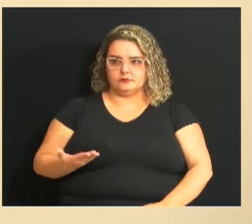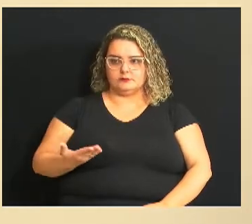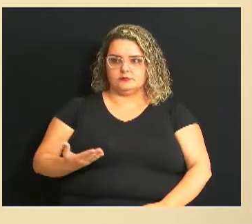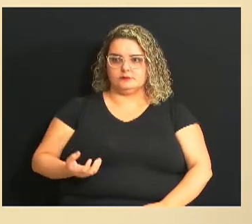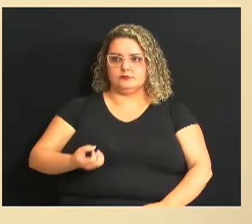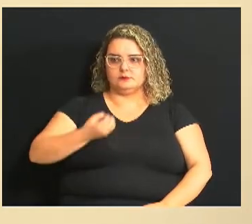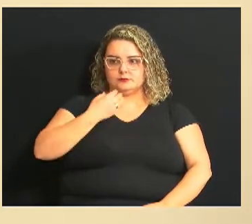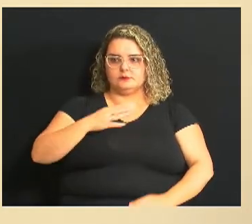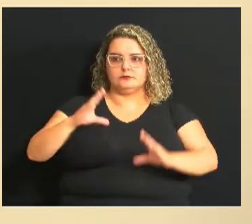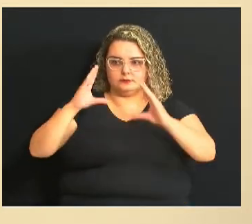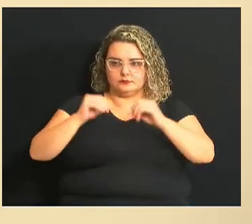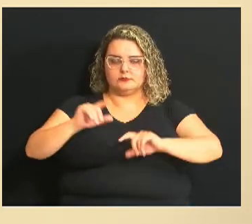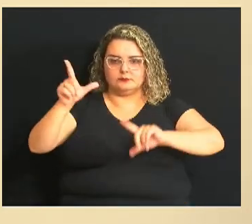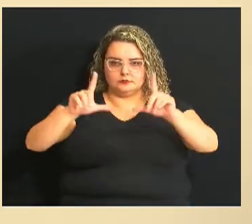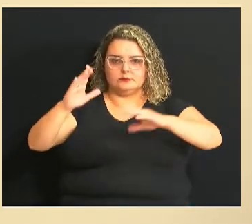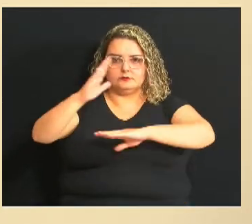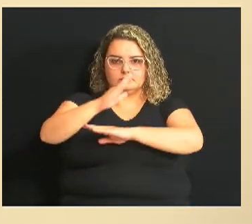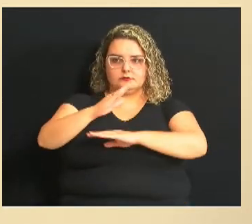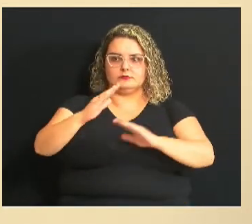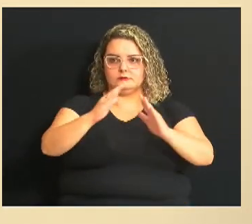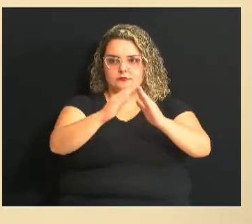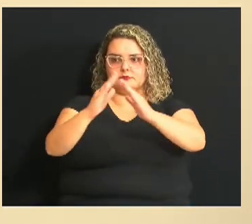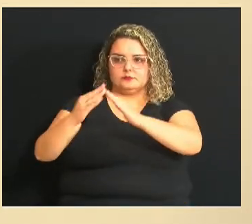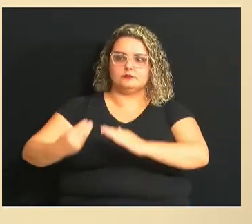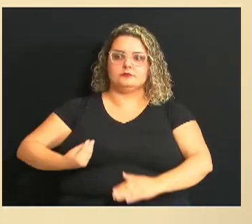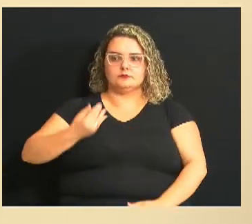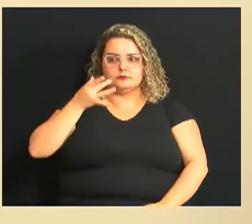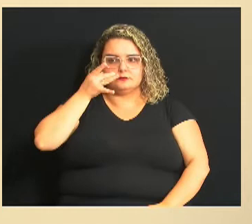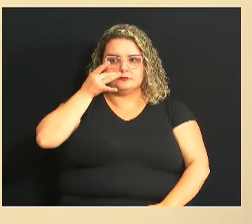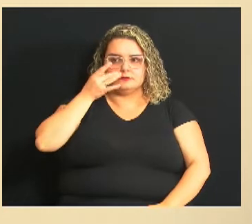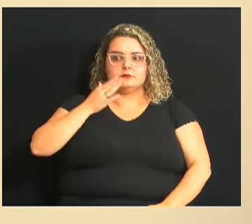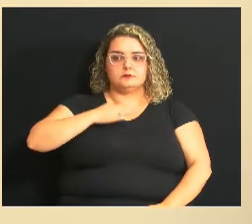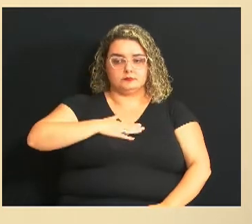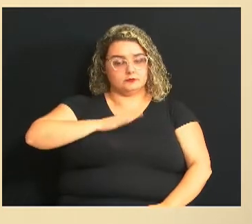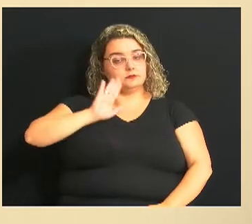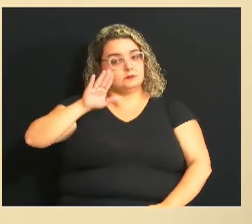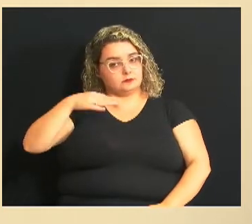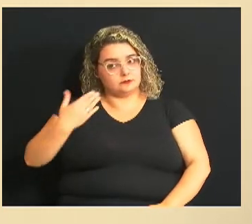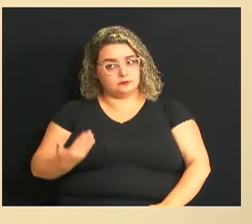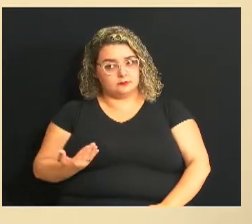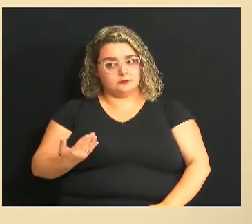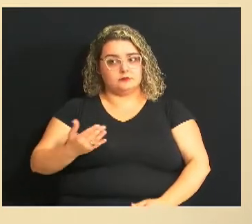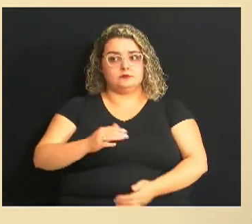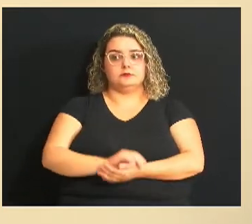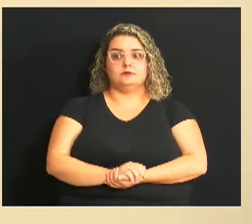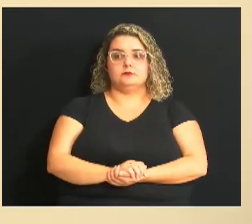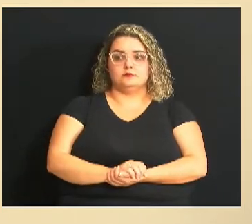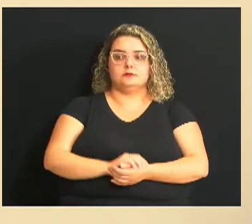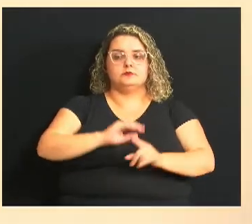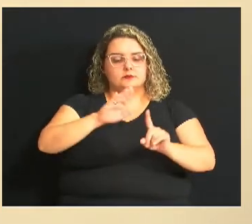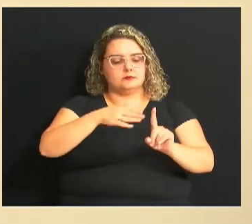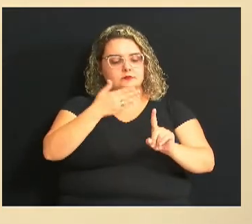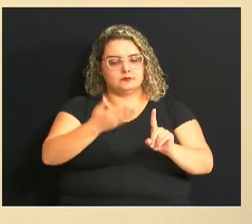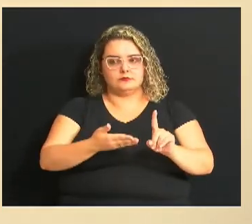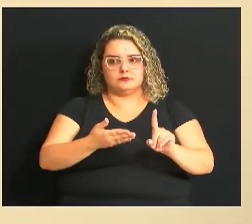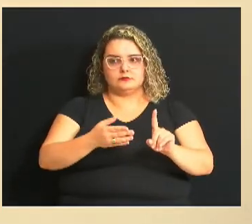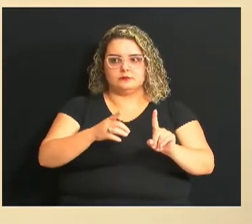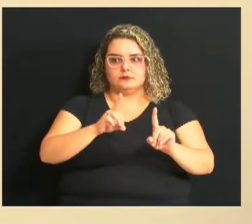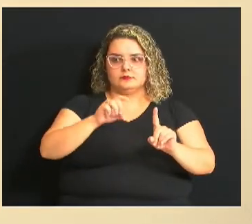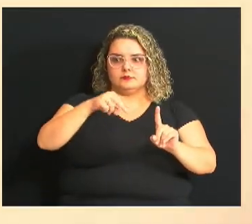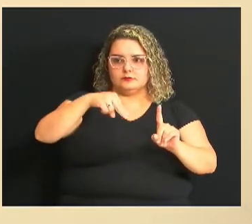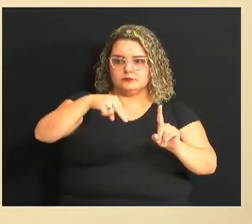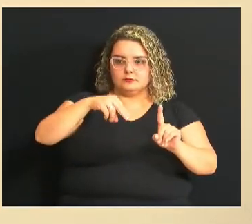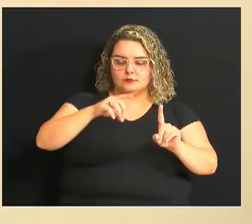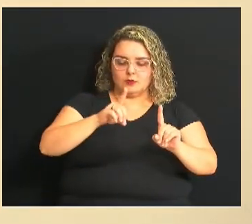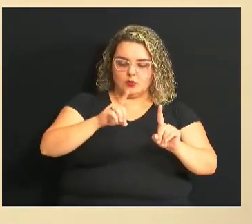TV Câmara também, ao público de casa, ao público presente. Para mim é uma honra estar homenageando a Dona Dolma,